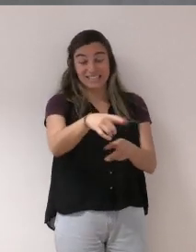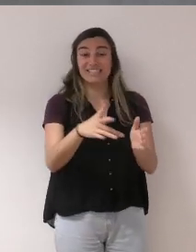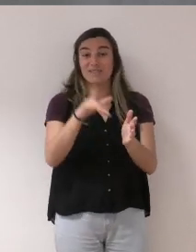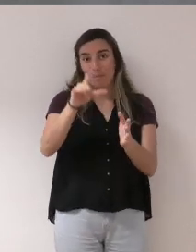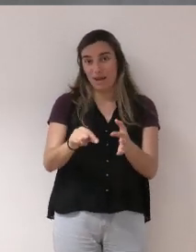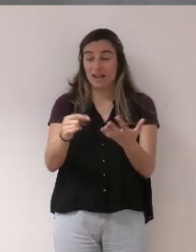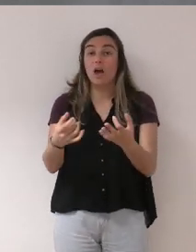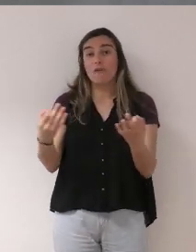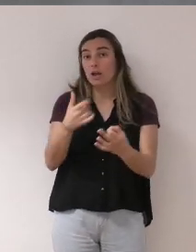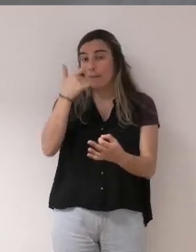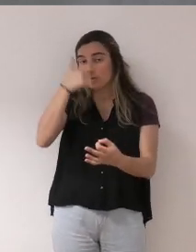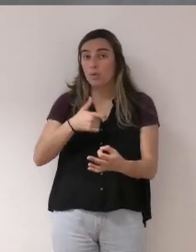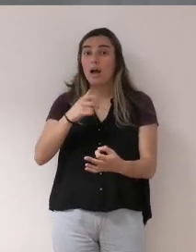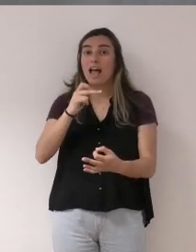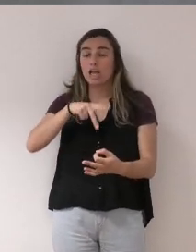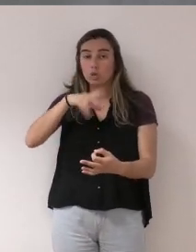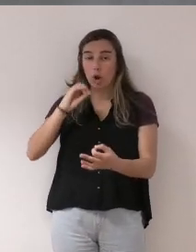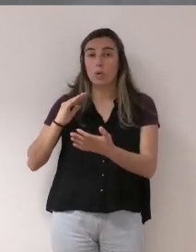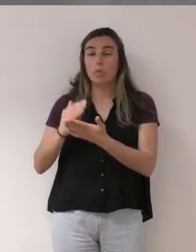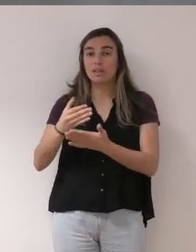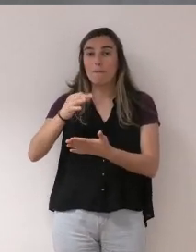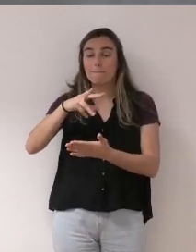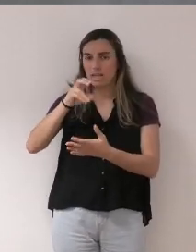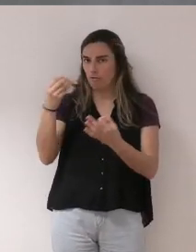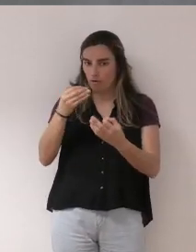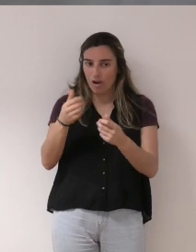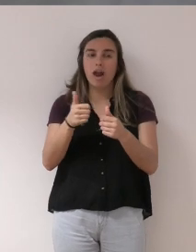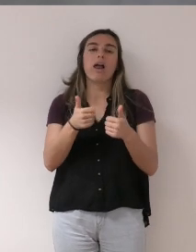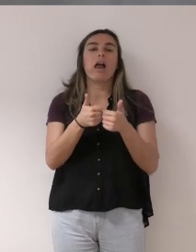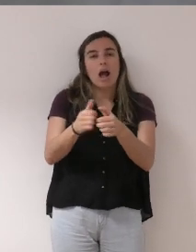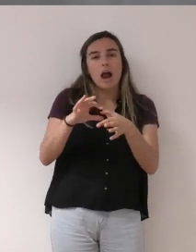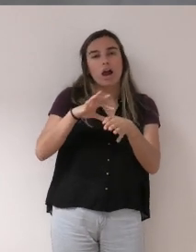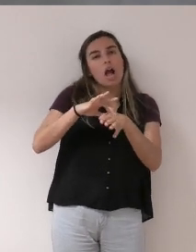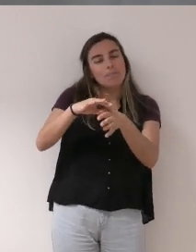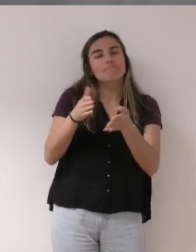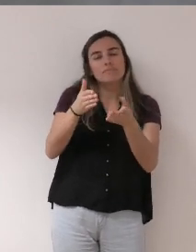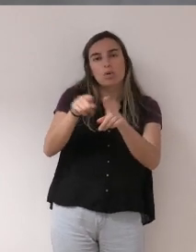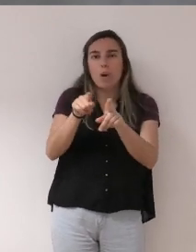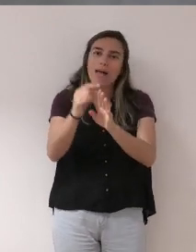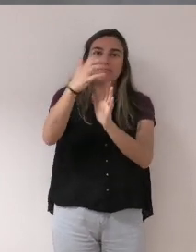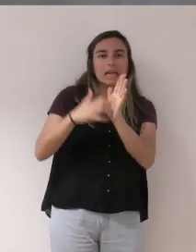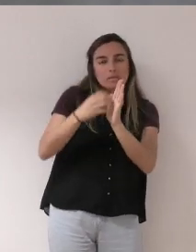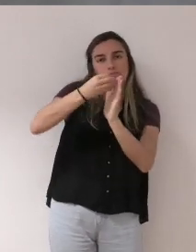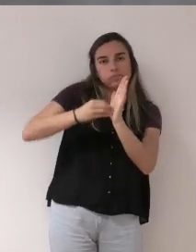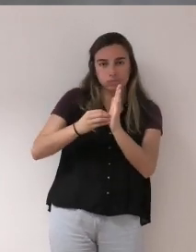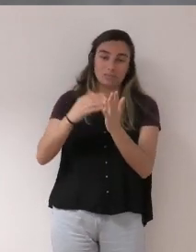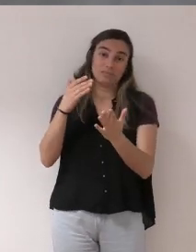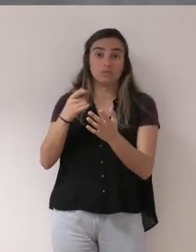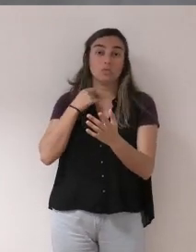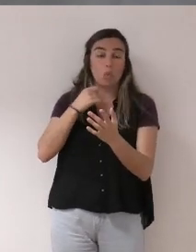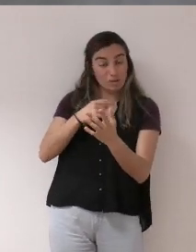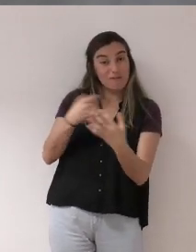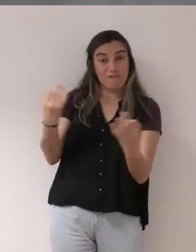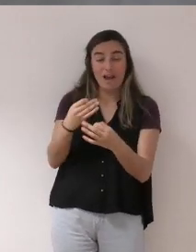obra, o António Pedro Pita, que foi o orientador desta tese do Hélder, em